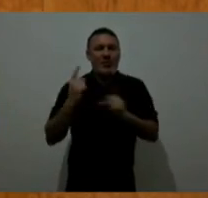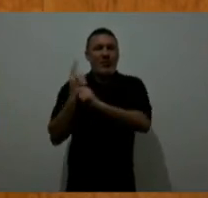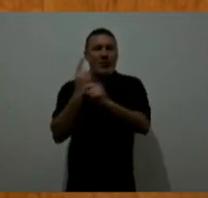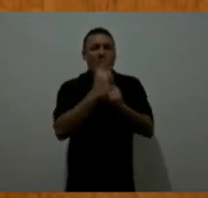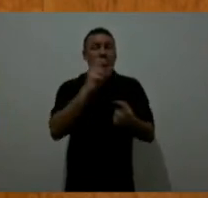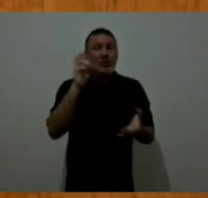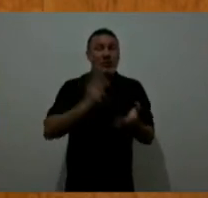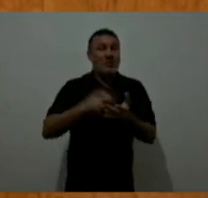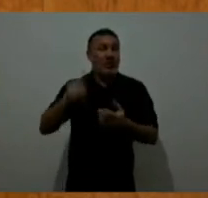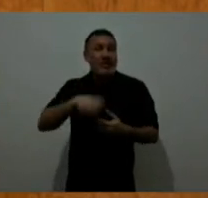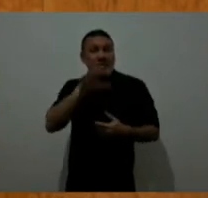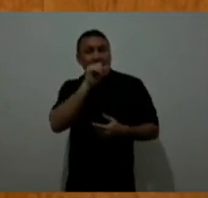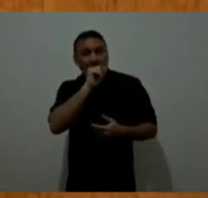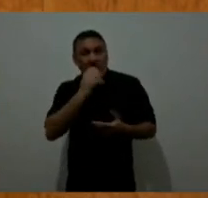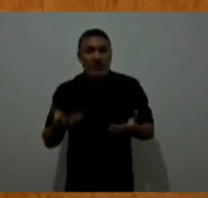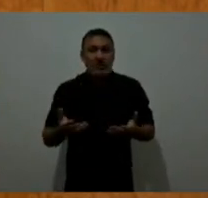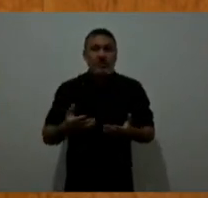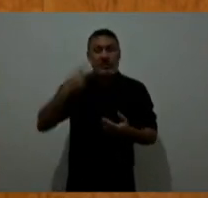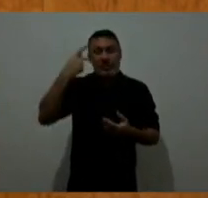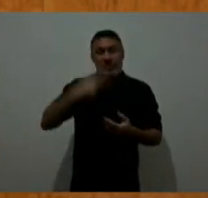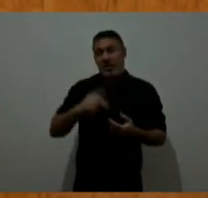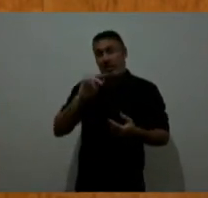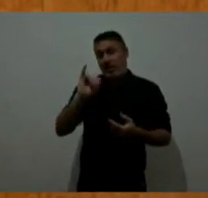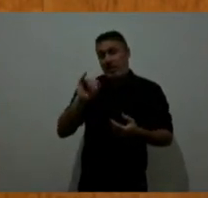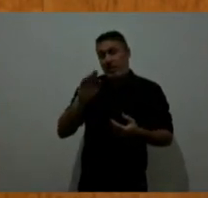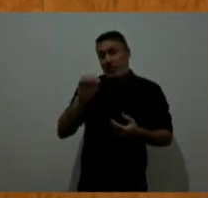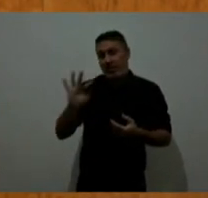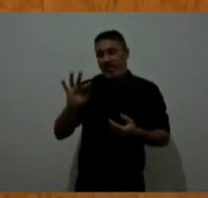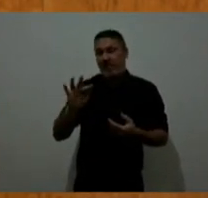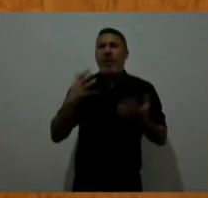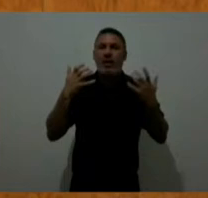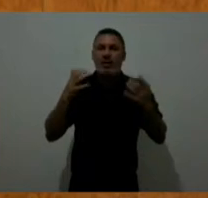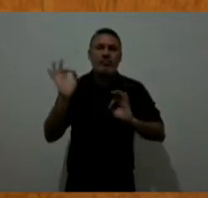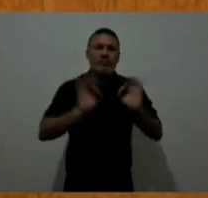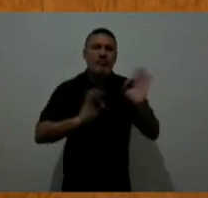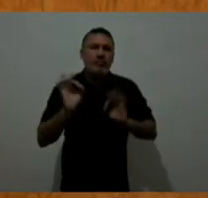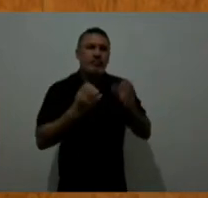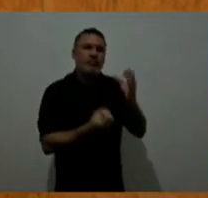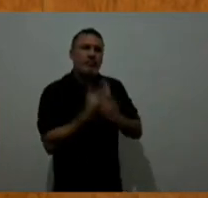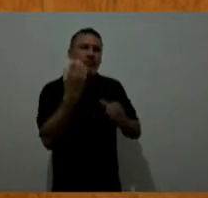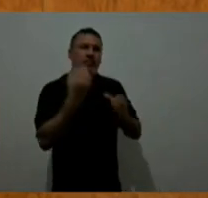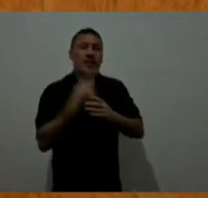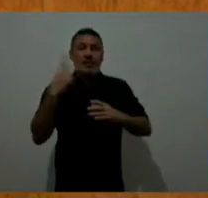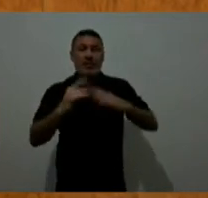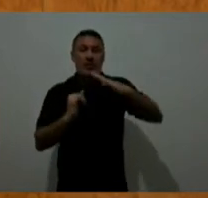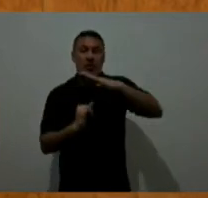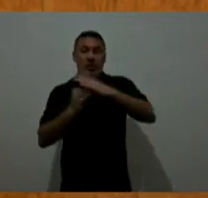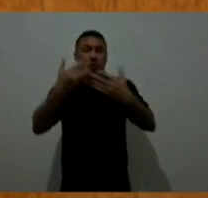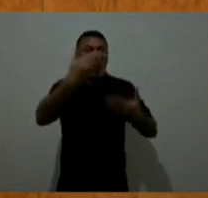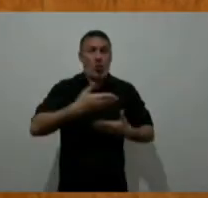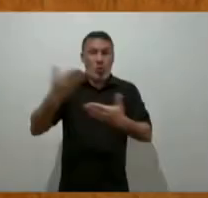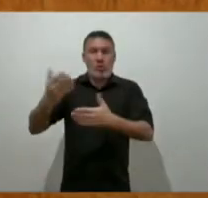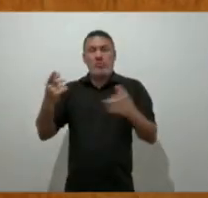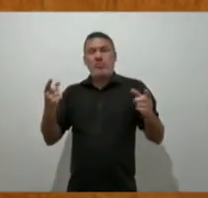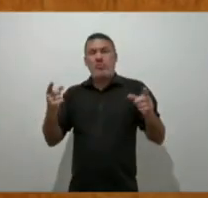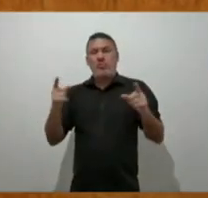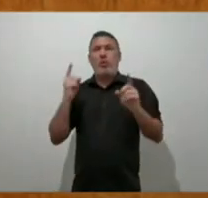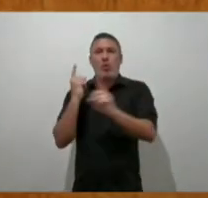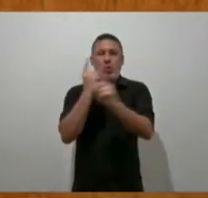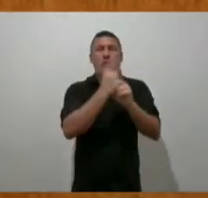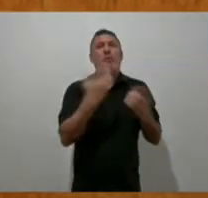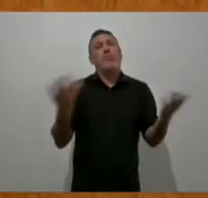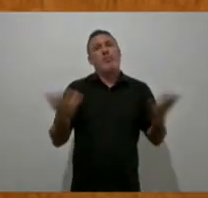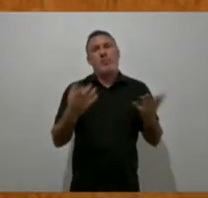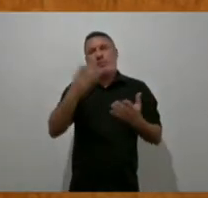do IBF decidimos por realizar esse tradicional evento do Instituto, o Encontro IBF, que este ano, excepcionalmente, acontece no formato